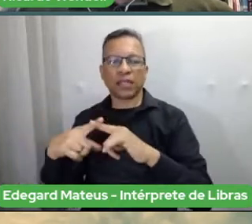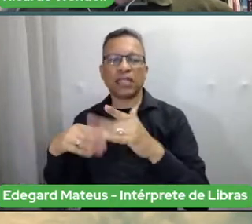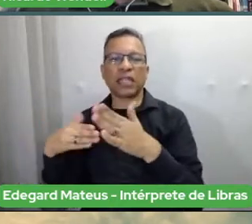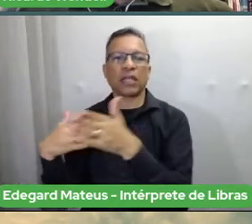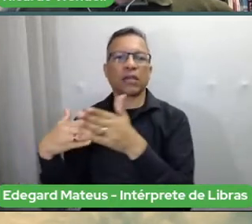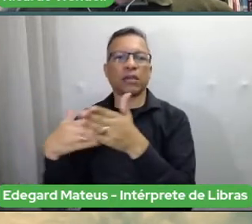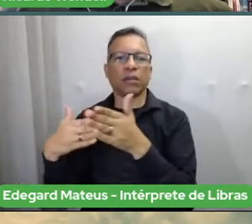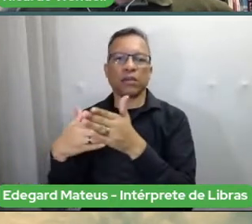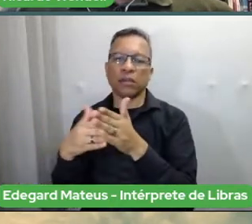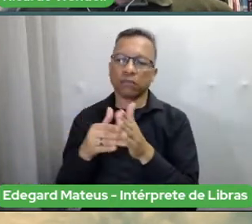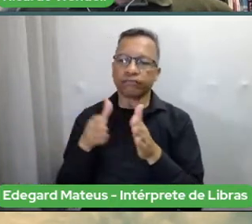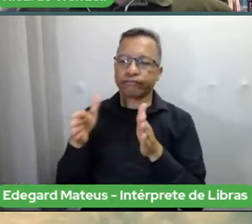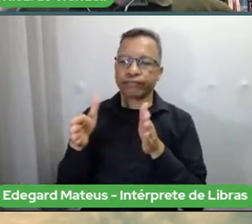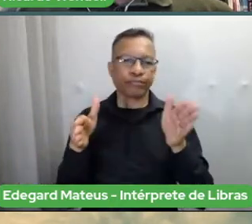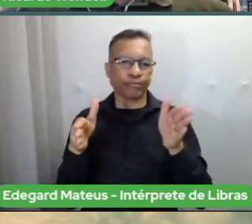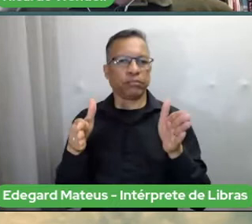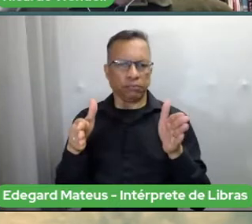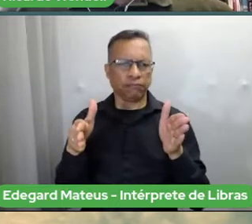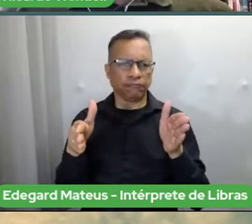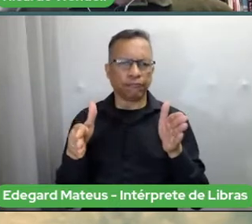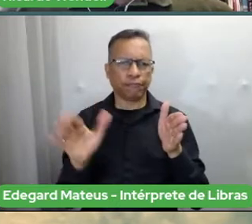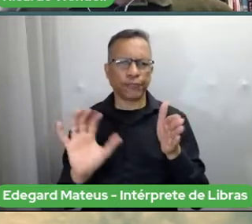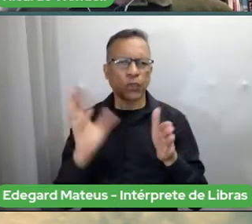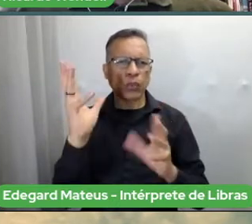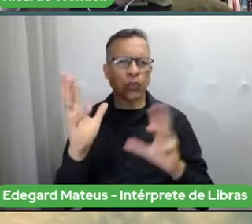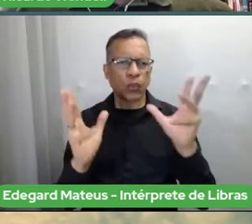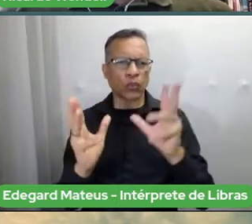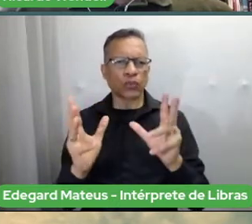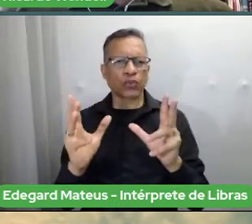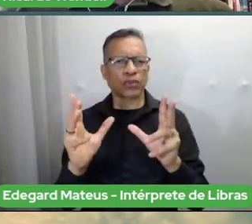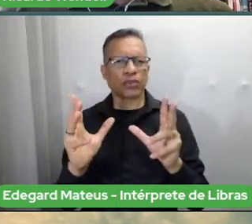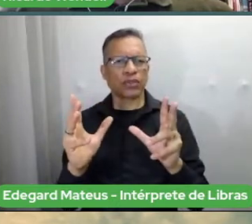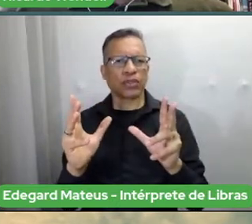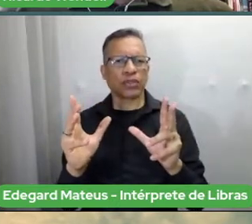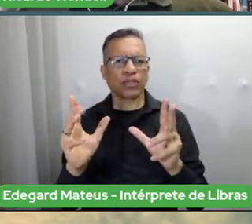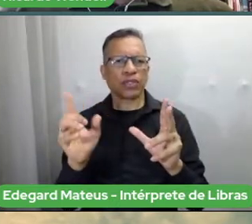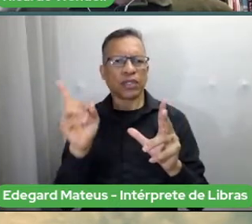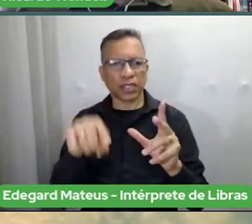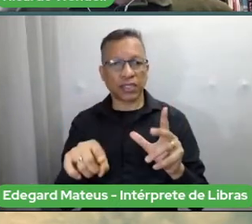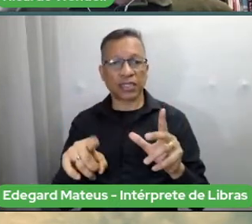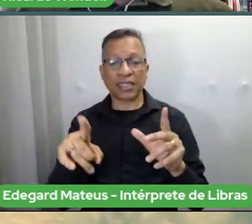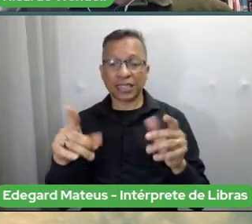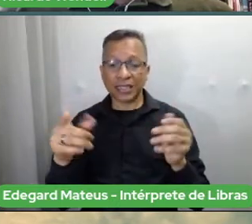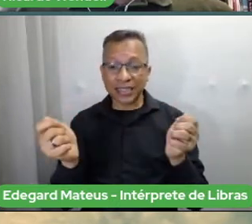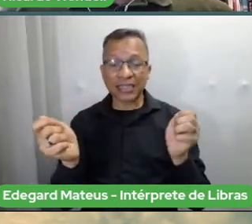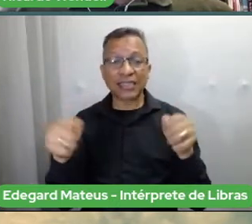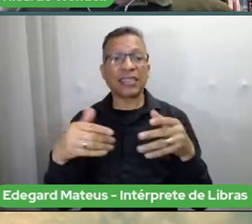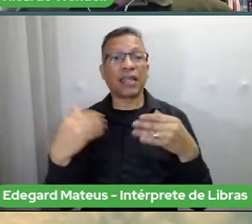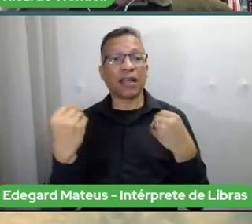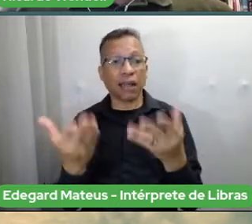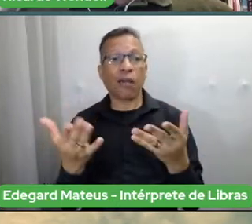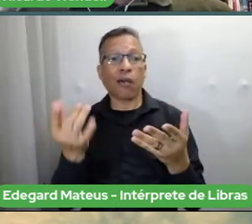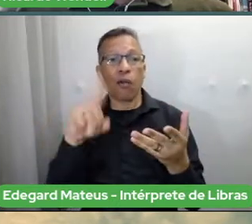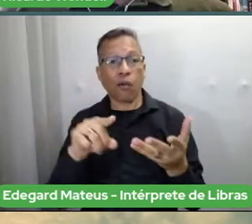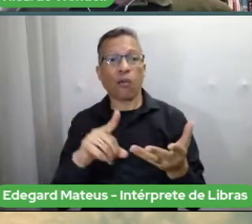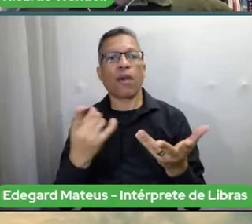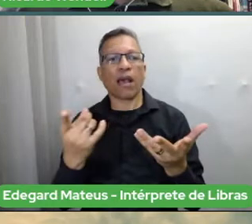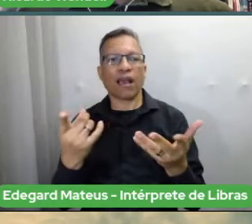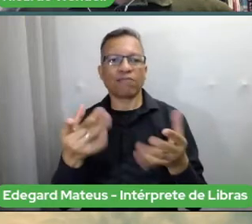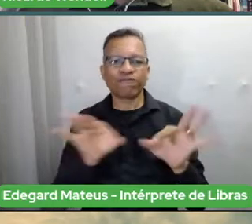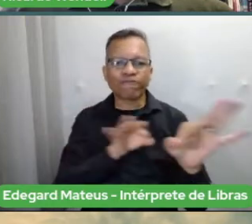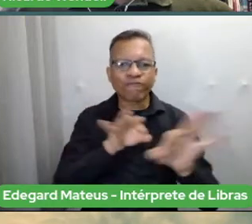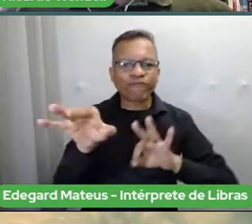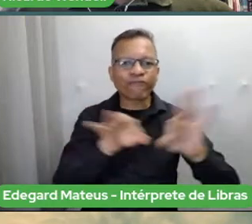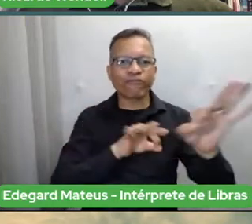outro. E o que acontece? Isso, consequentemente, gera uma execução desconectada. Nem sempre